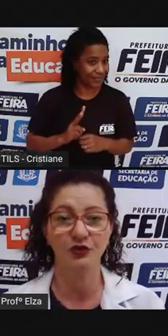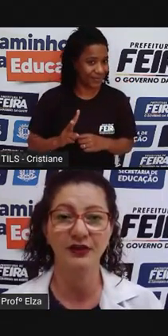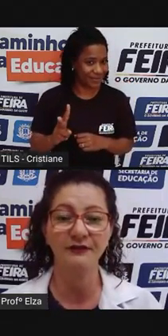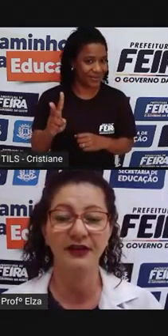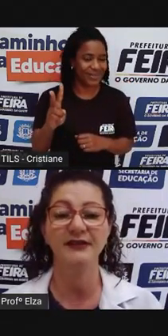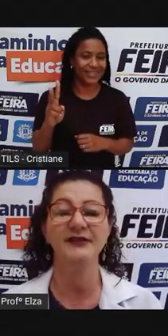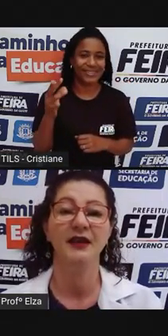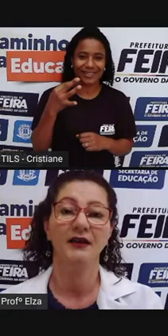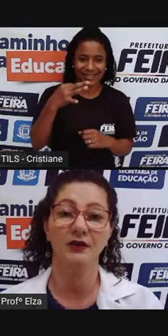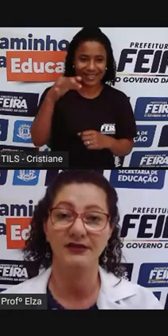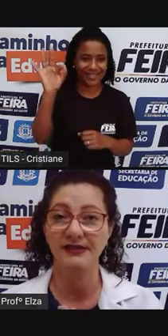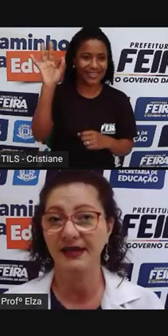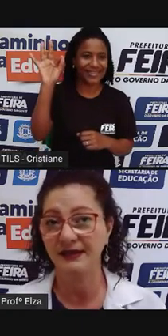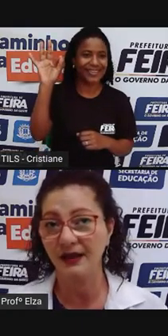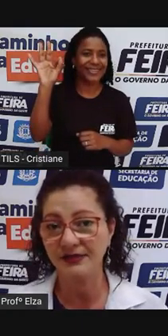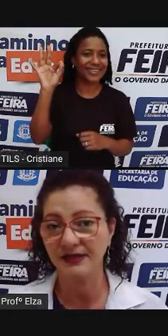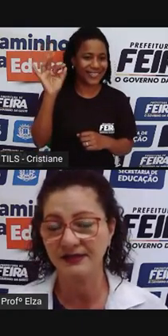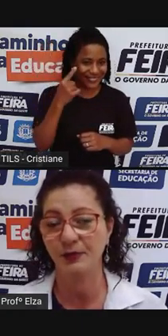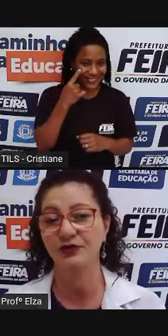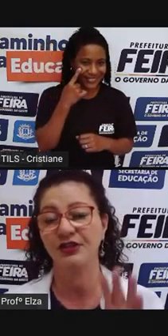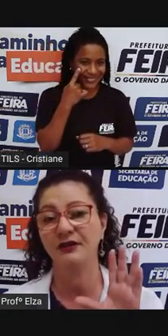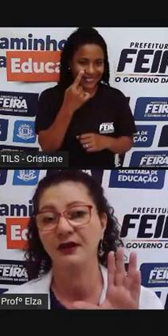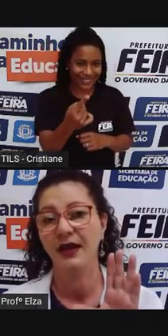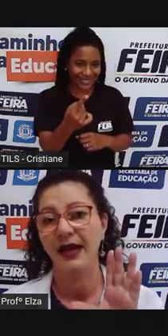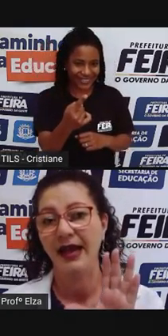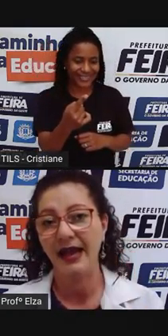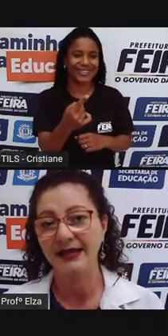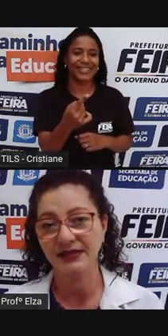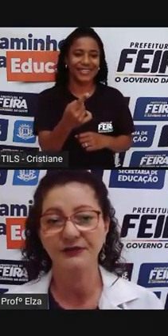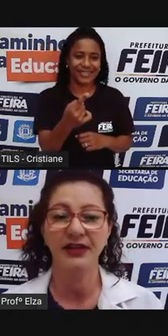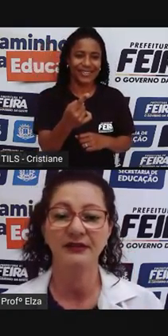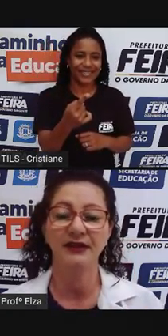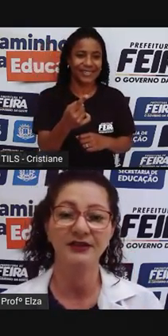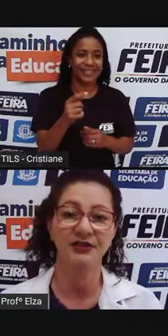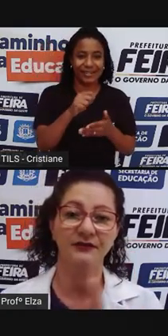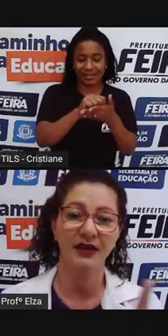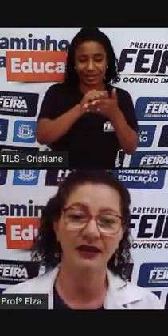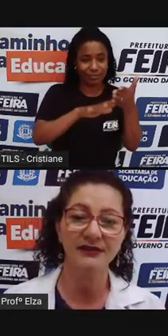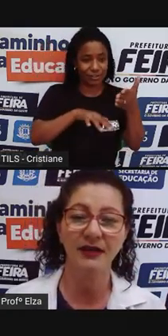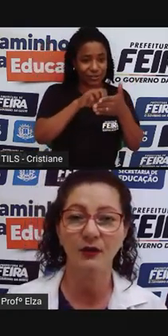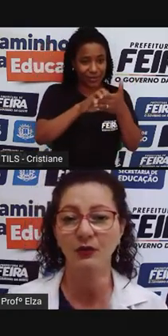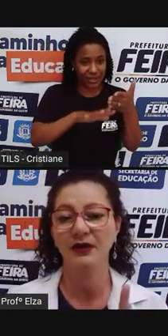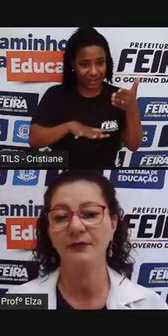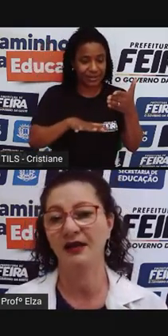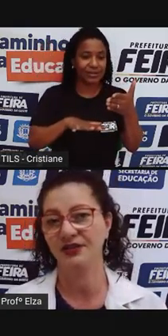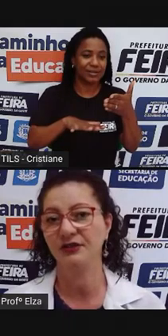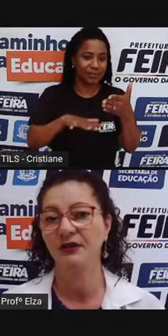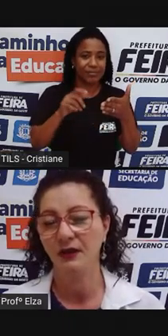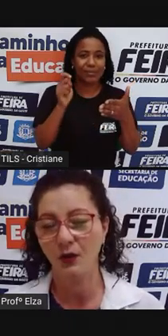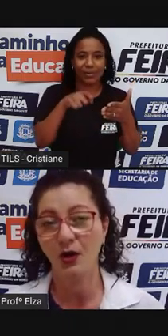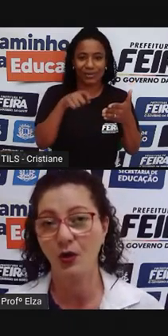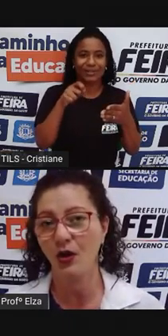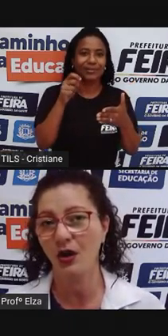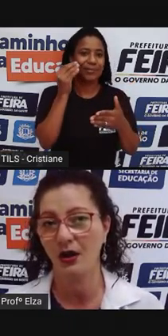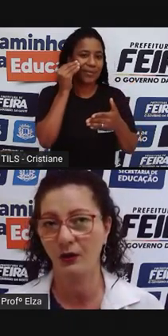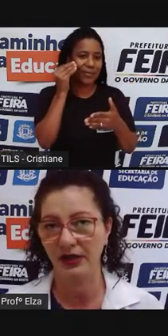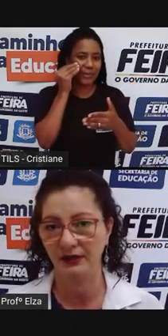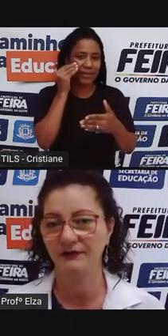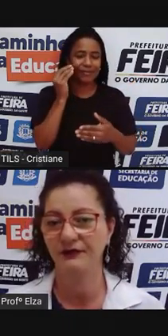Acertamos. Toda vez que nós acertarmos a resposta, essa atividade interativa, ela circula a imagem com a